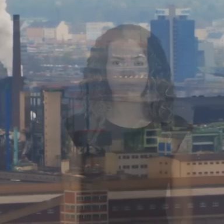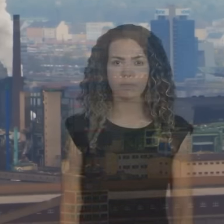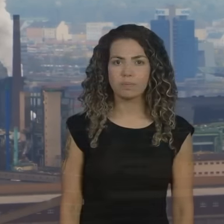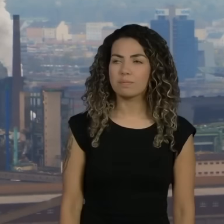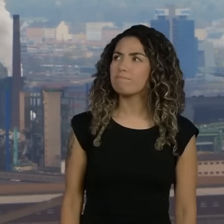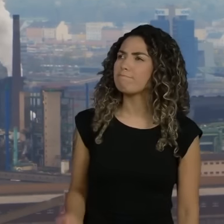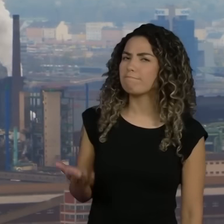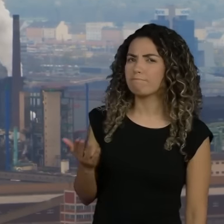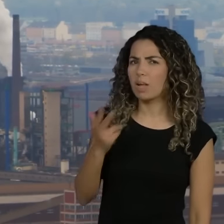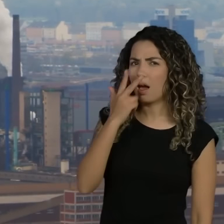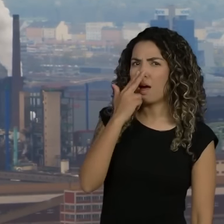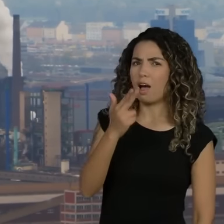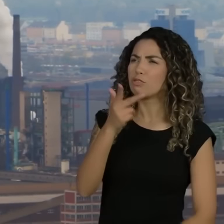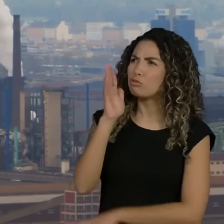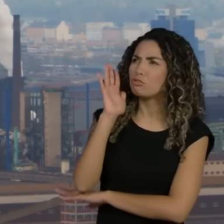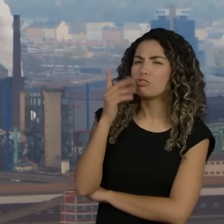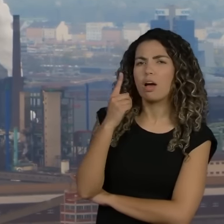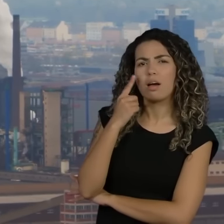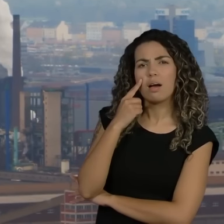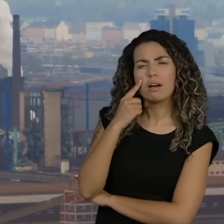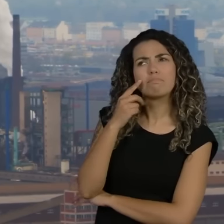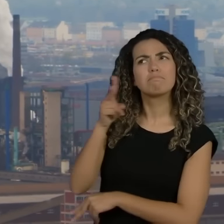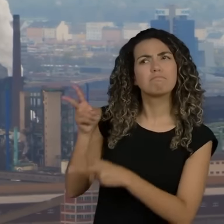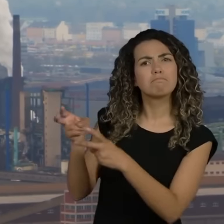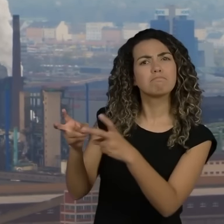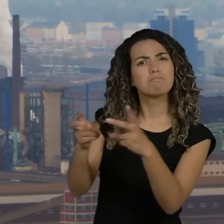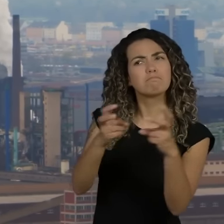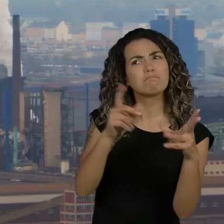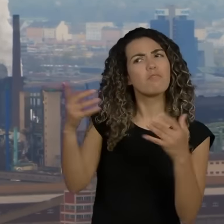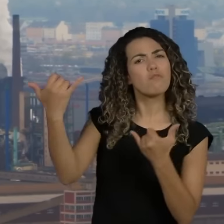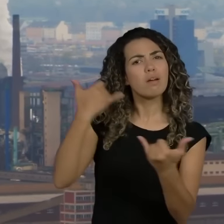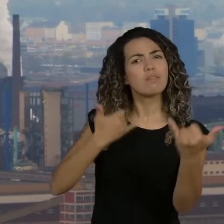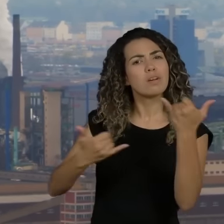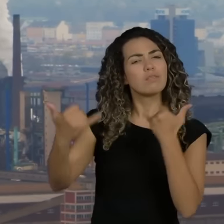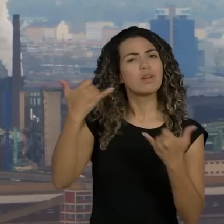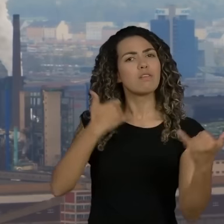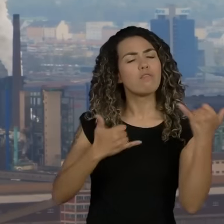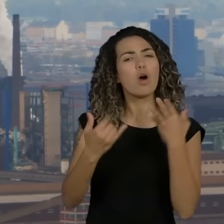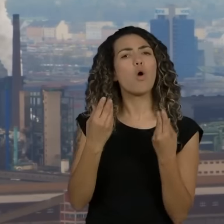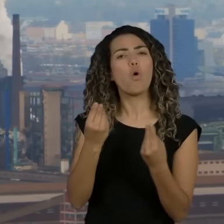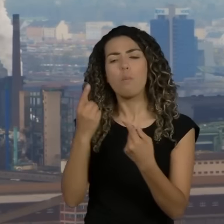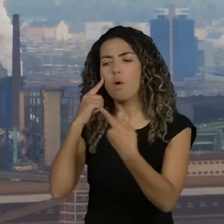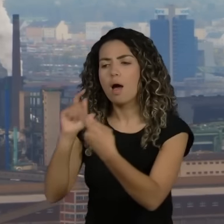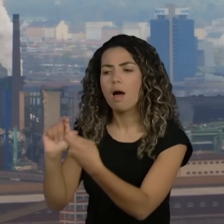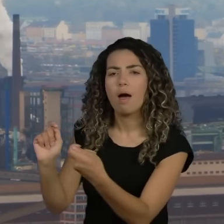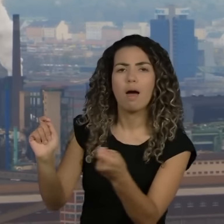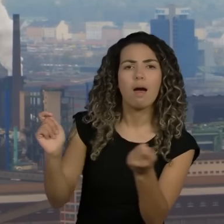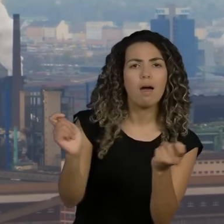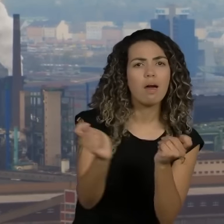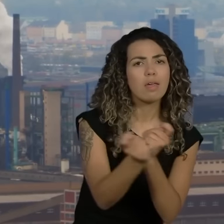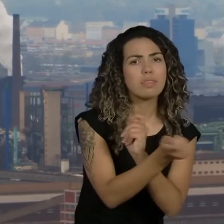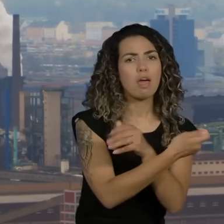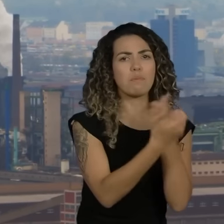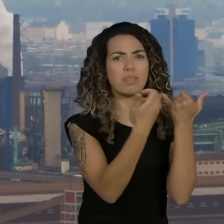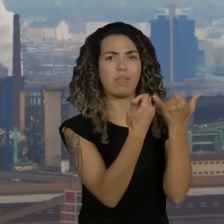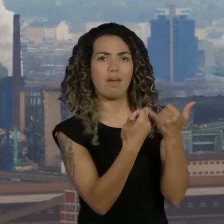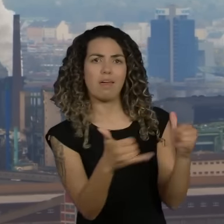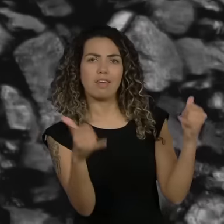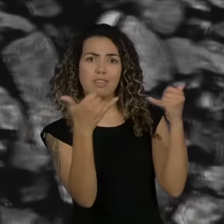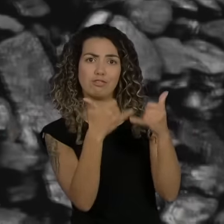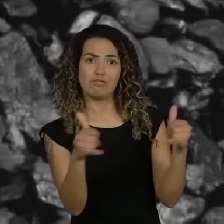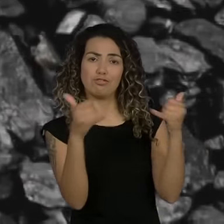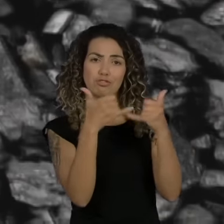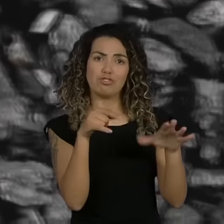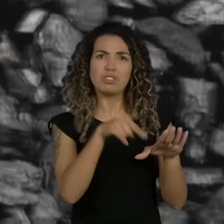Você provavelmente já ouviu falar em transição energética, a mudança gradual da matriz usada para a geração de